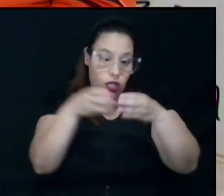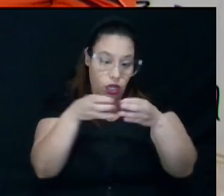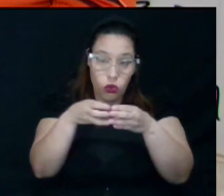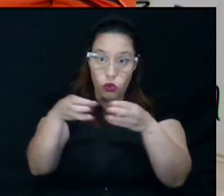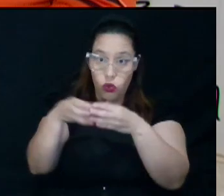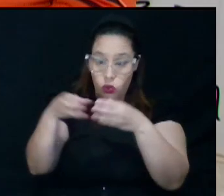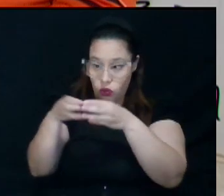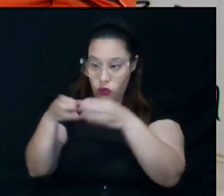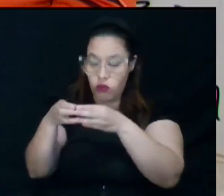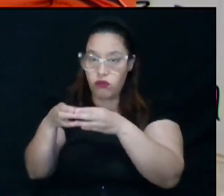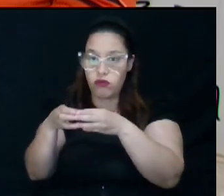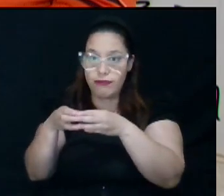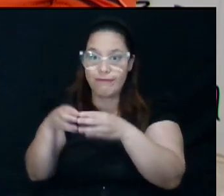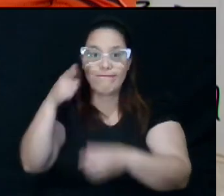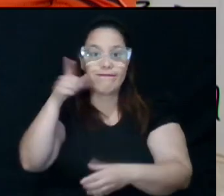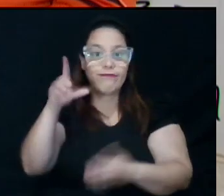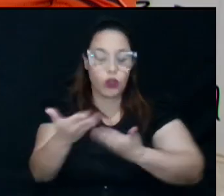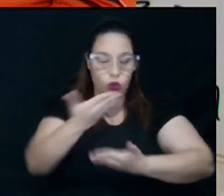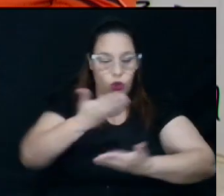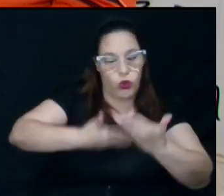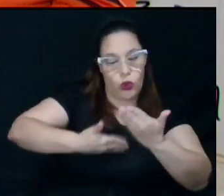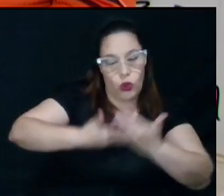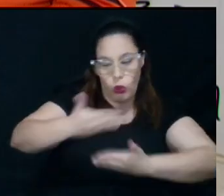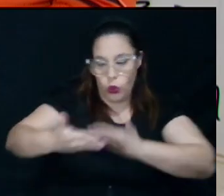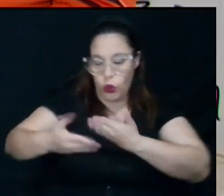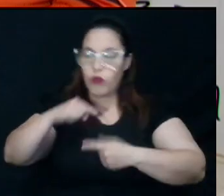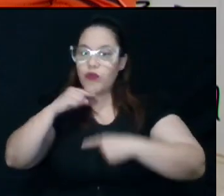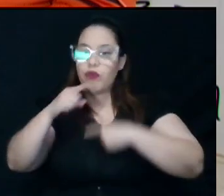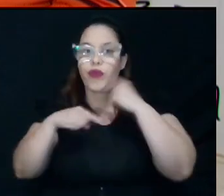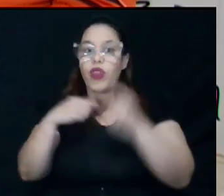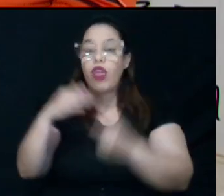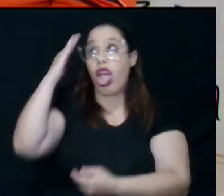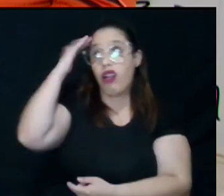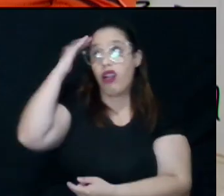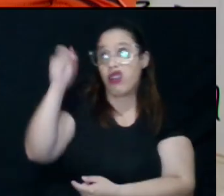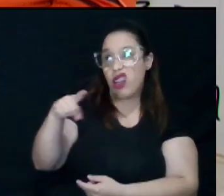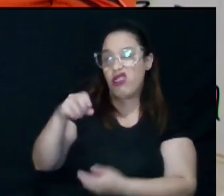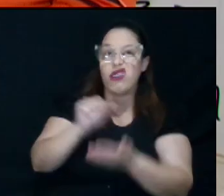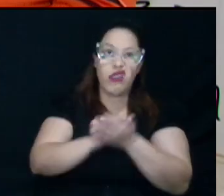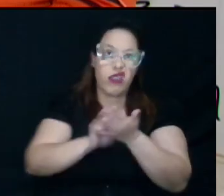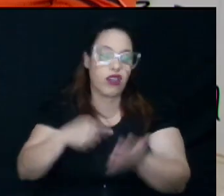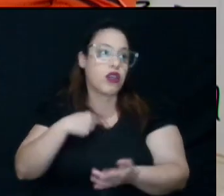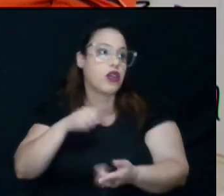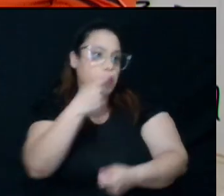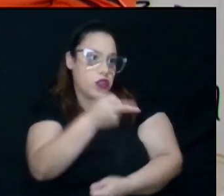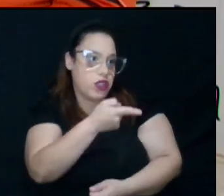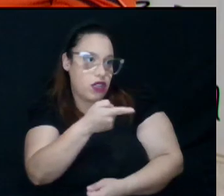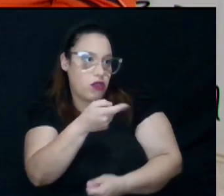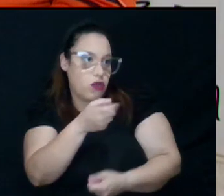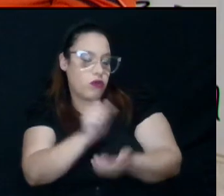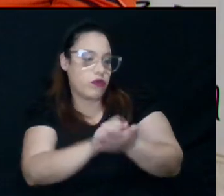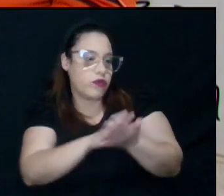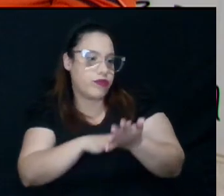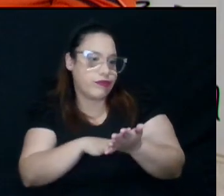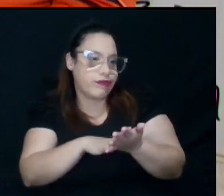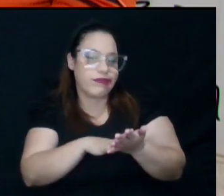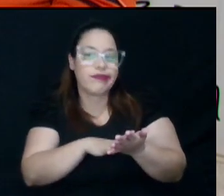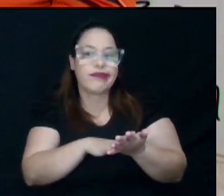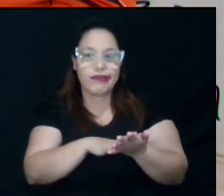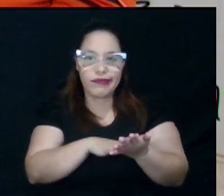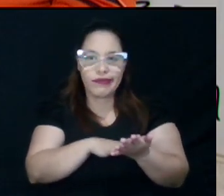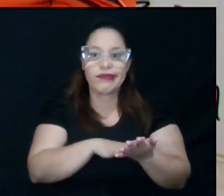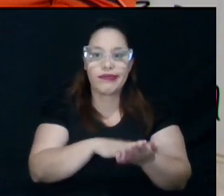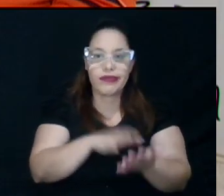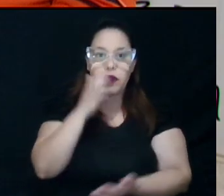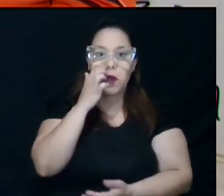conseguimos trocar as dúvidas. Eu sei um exercício, você sabe outro. Você tem a mesma linguagem que eu, porque nós somos da